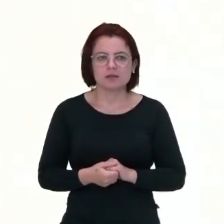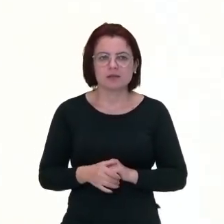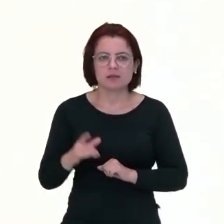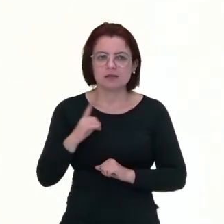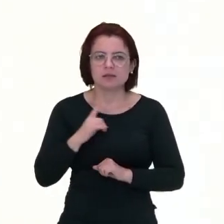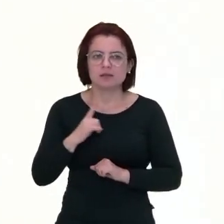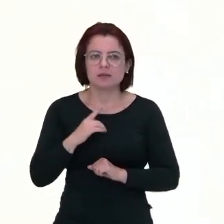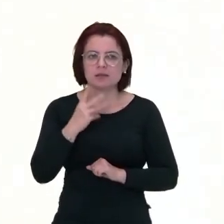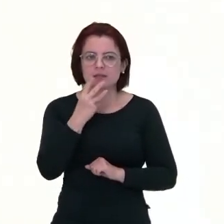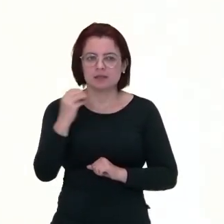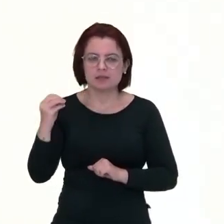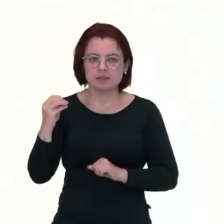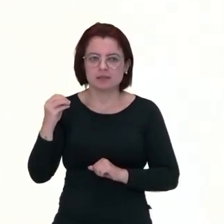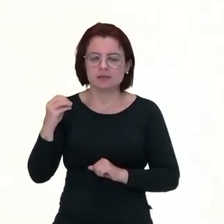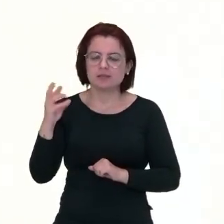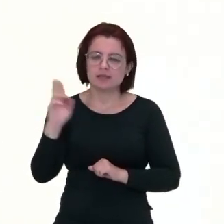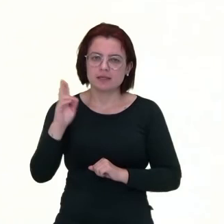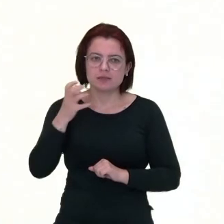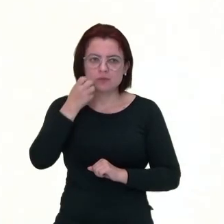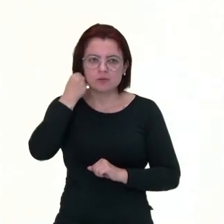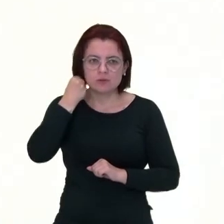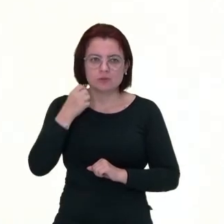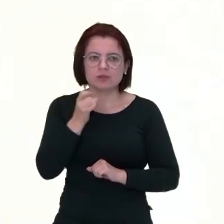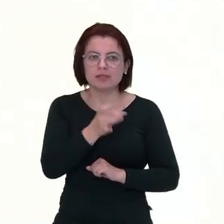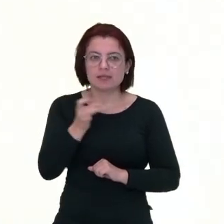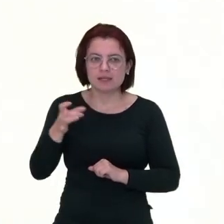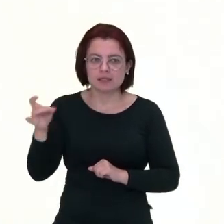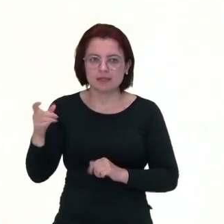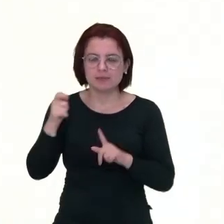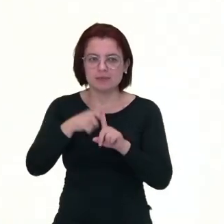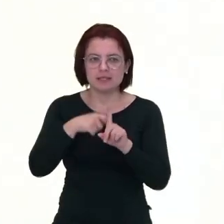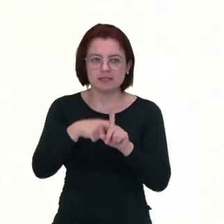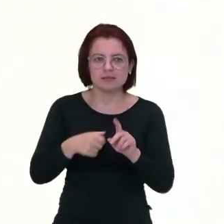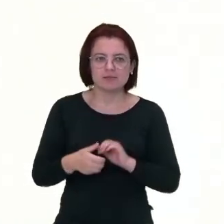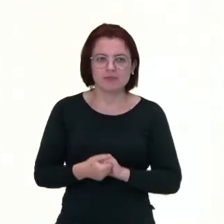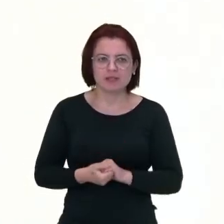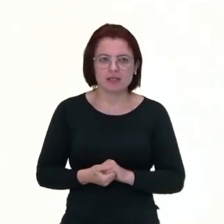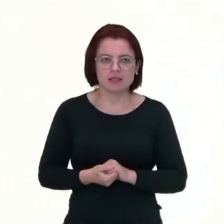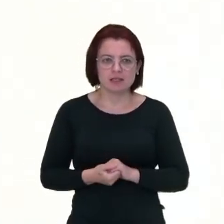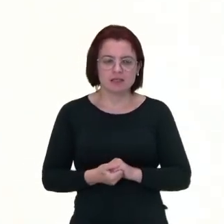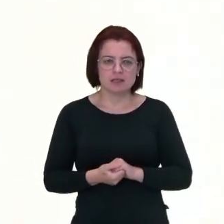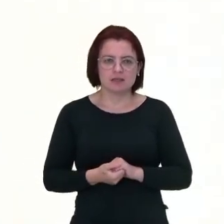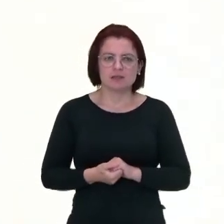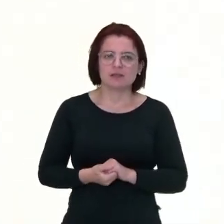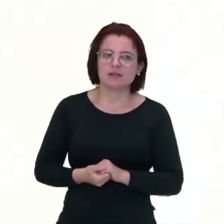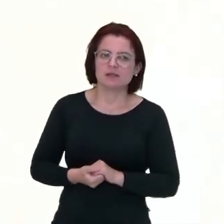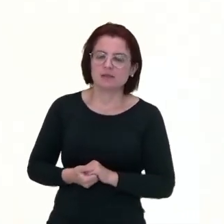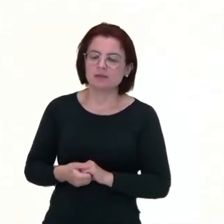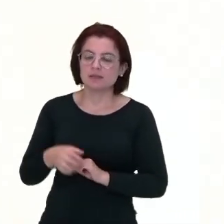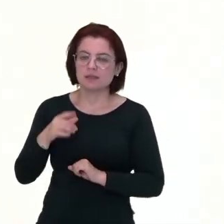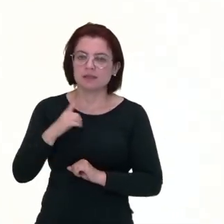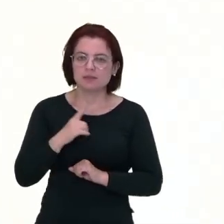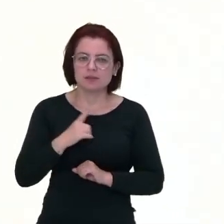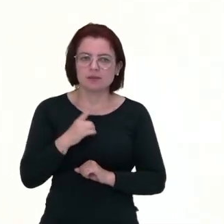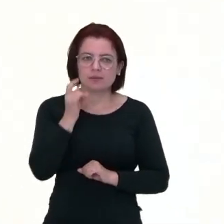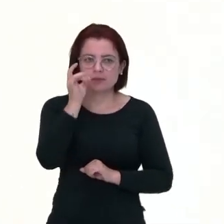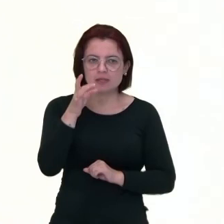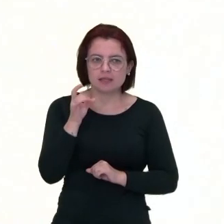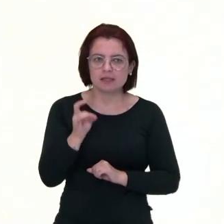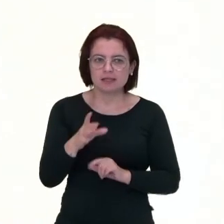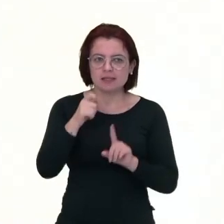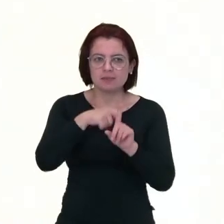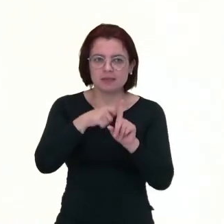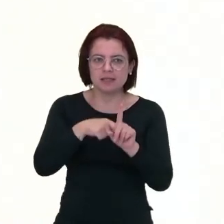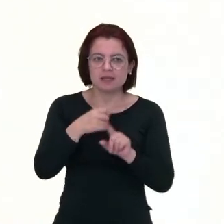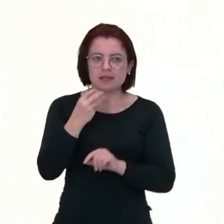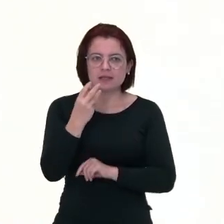teve R$300 de lucro em cada mês, não é verdade? Então, esse seria o lucro dela a cada um dos